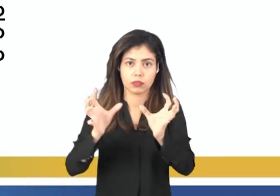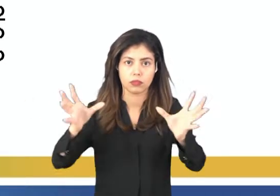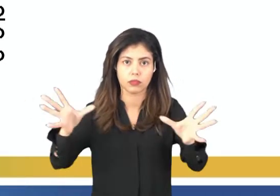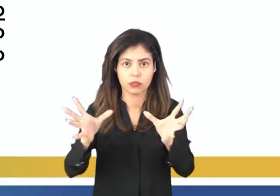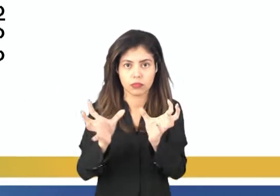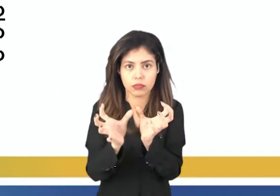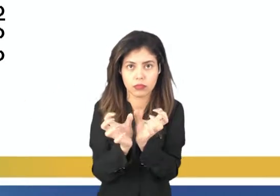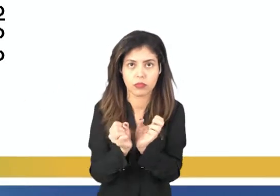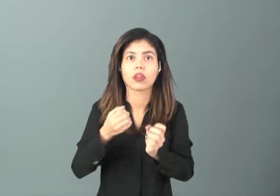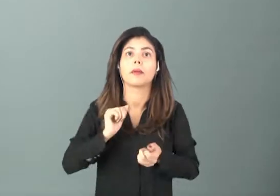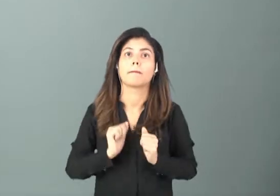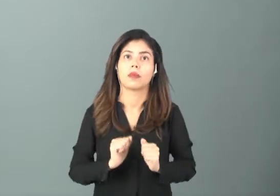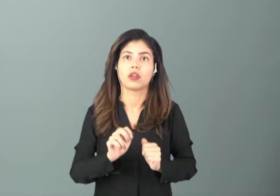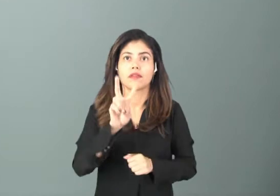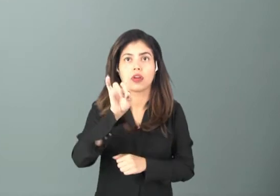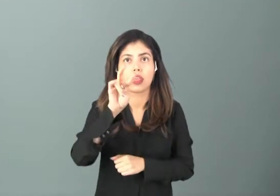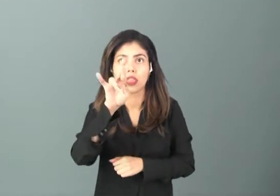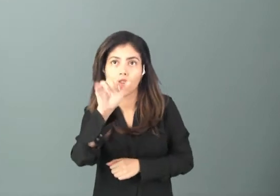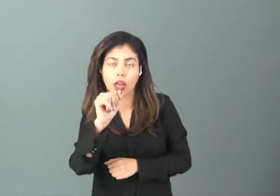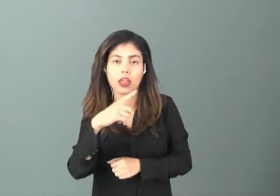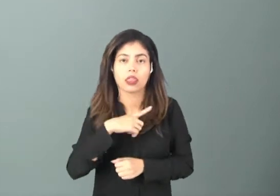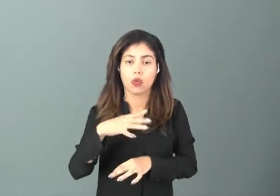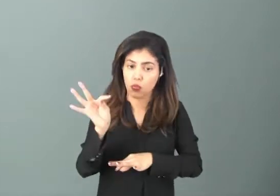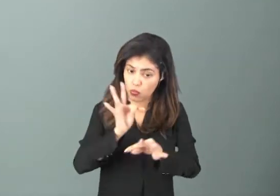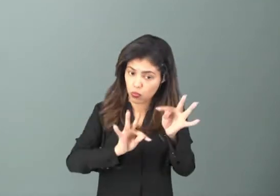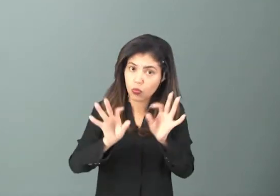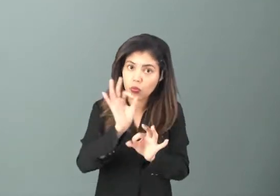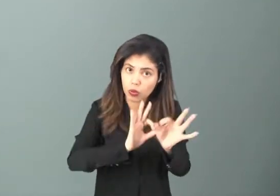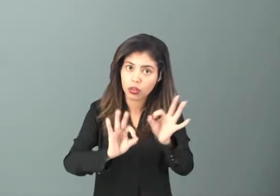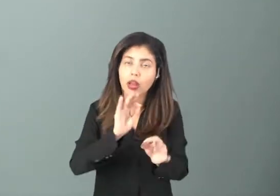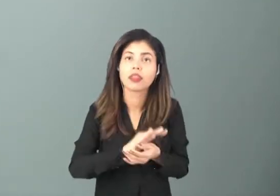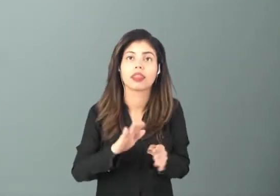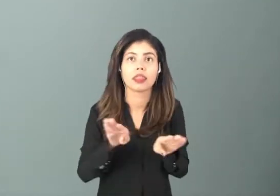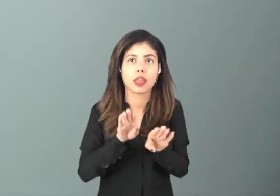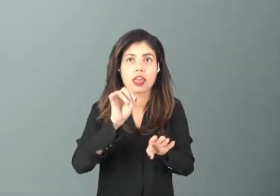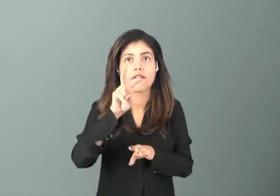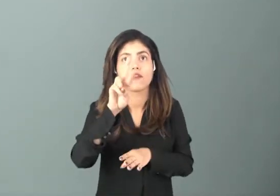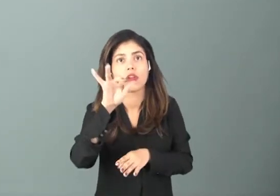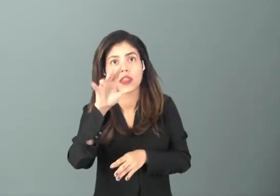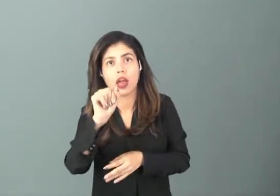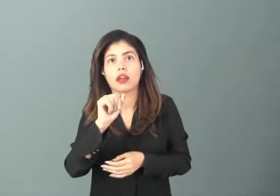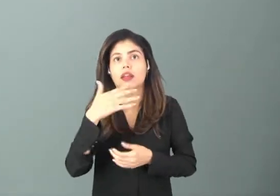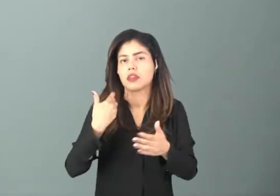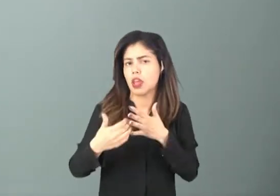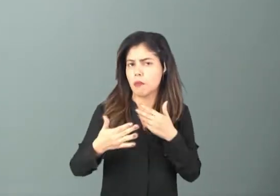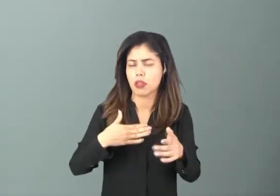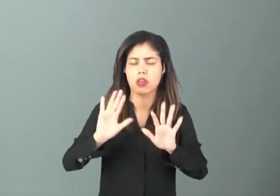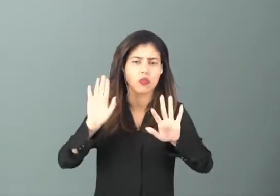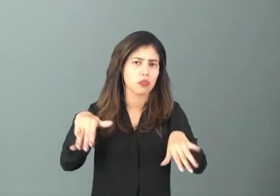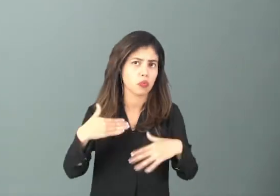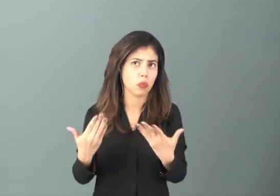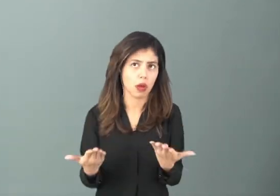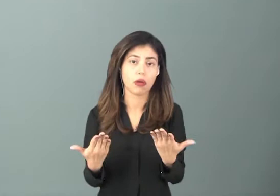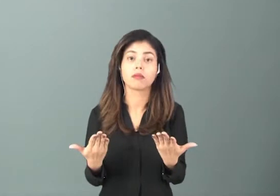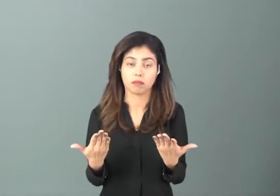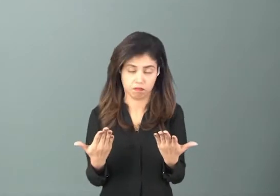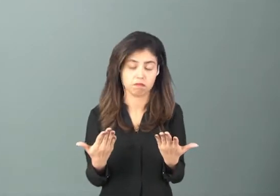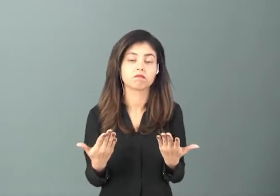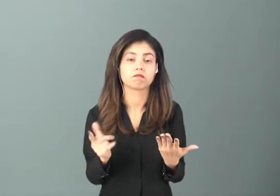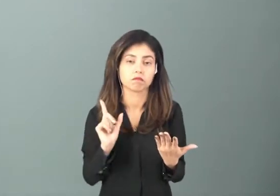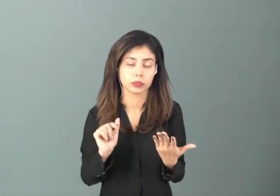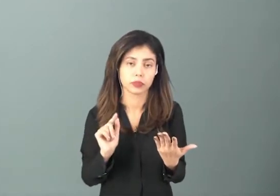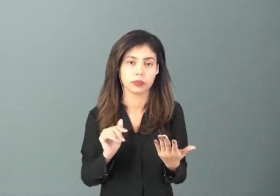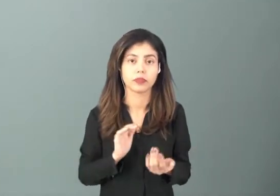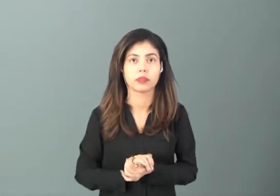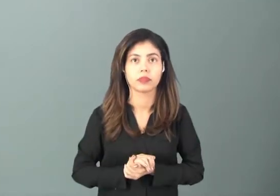contração ela pode ser voluntária ou posso ter um certo controle como ela pode ser e voluntária dependendo de que tipo